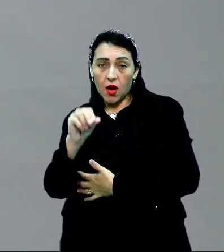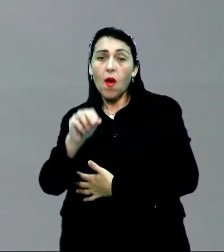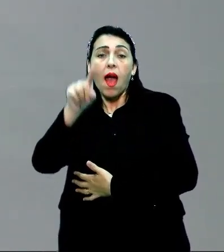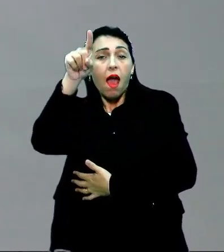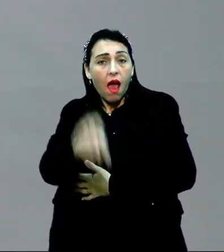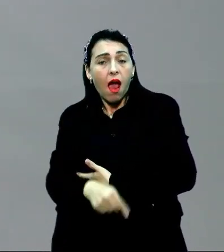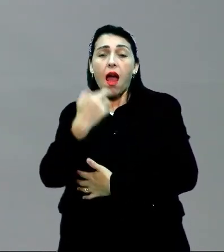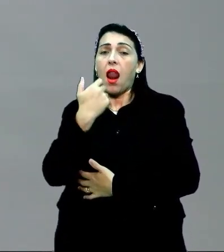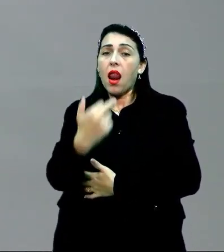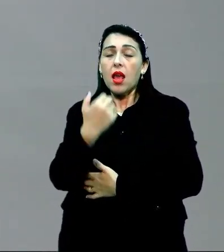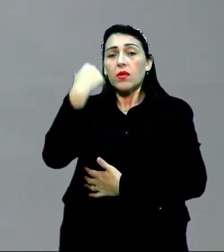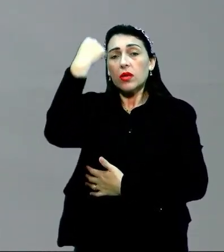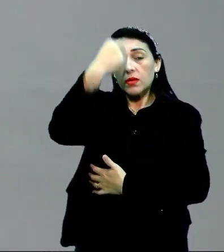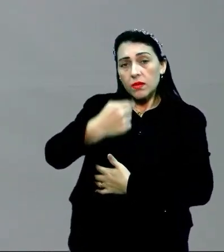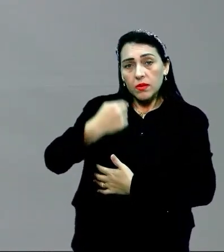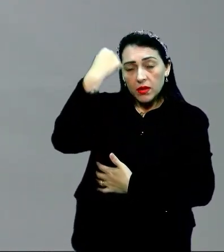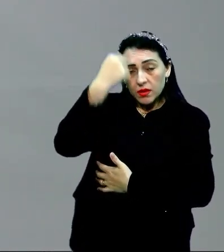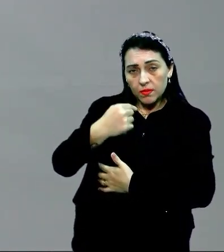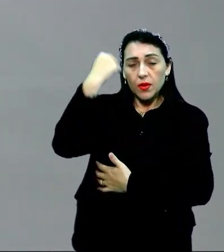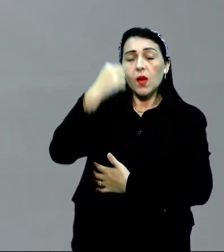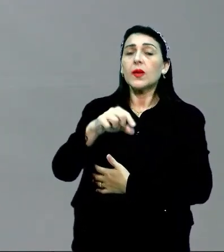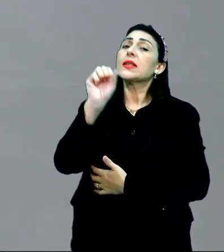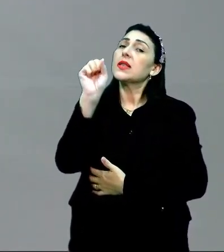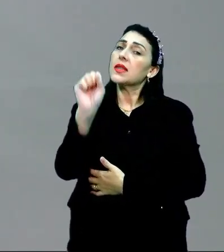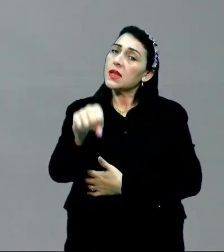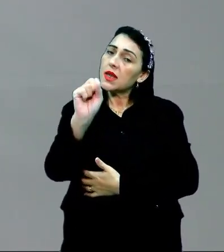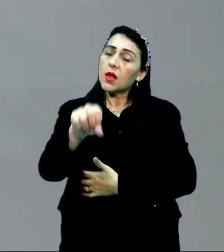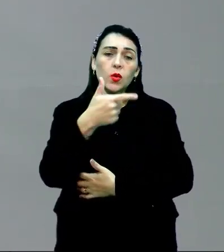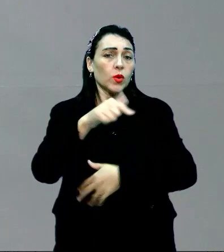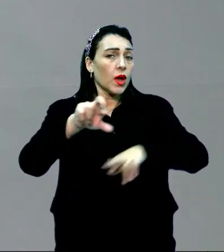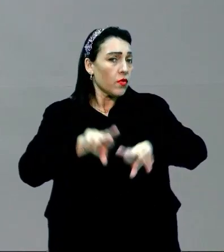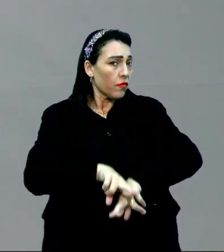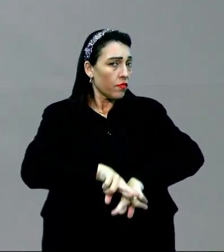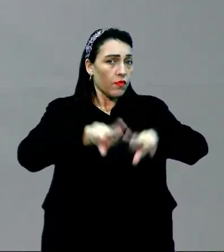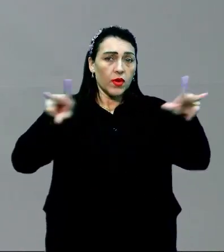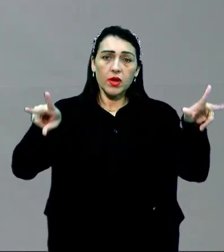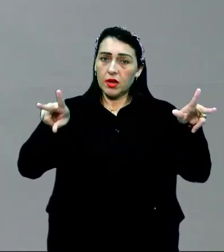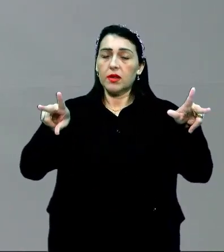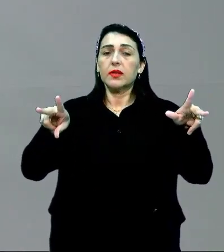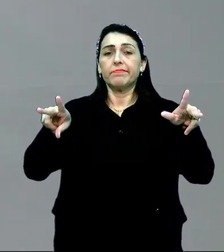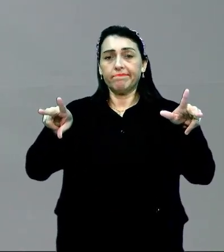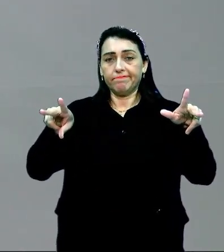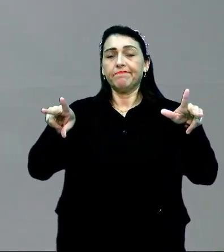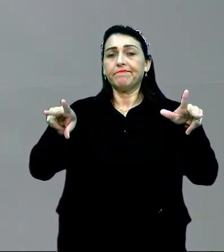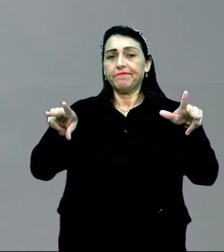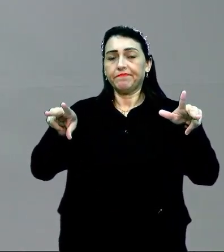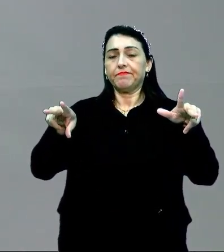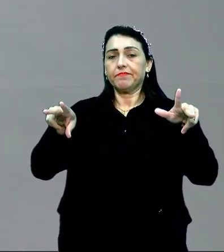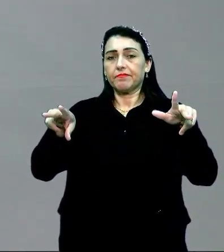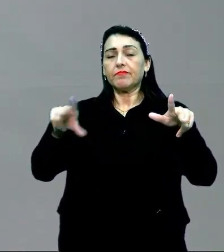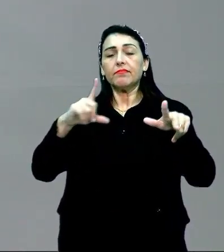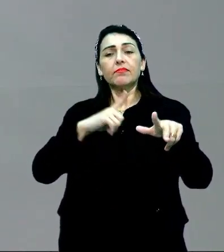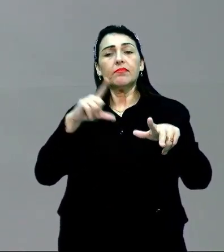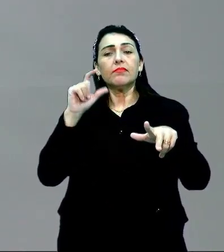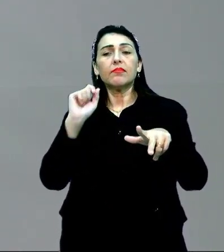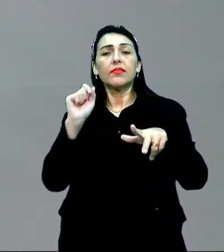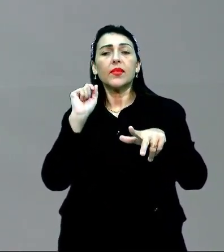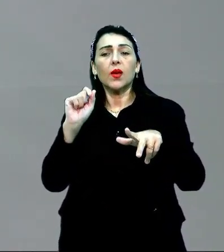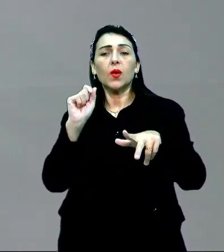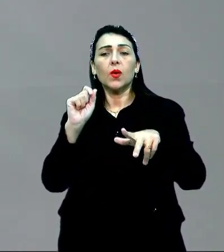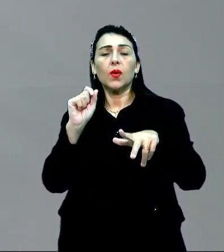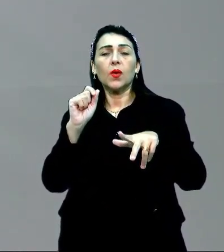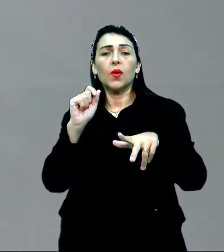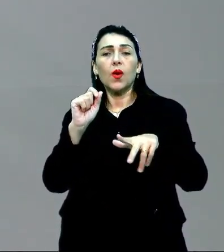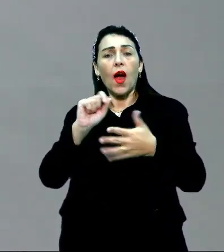né língua espanhola é o Castelhano Não Existe diferença né existe o que existe